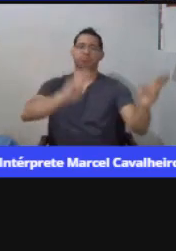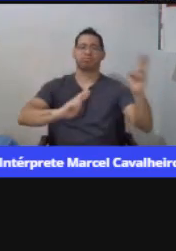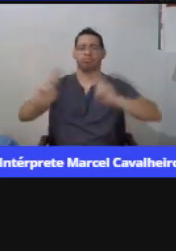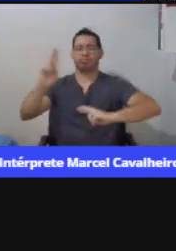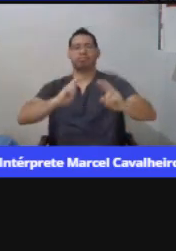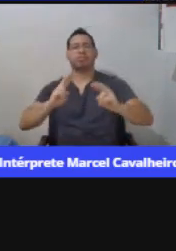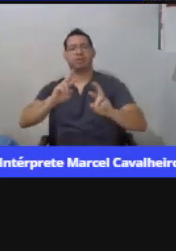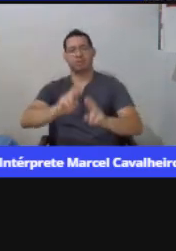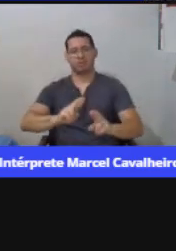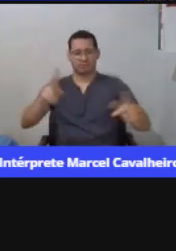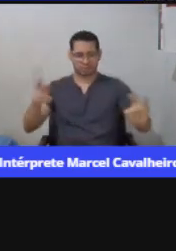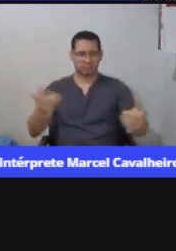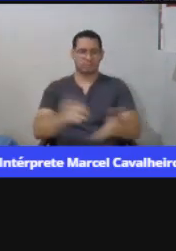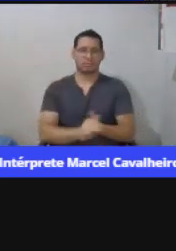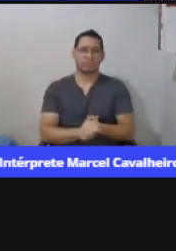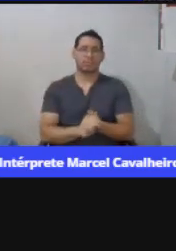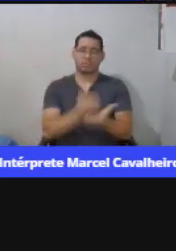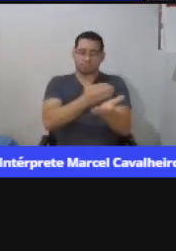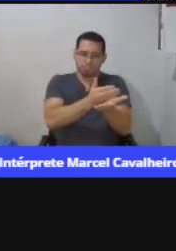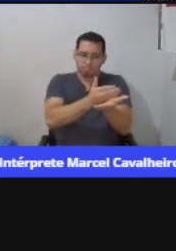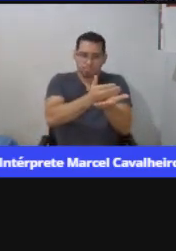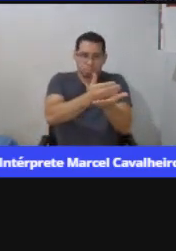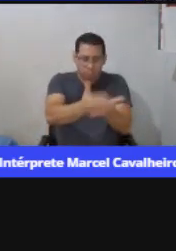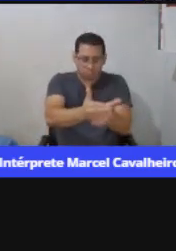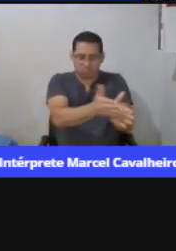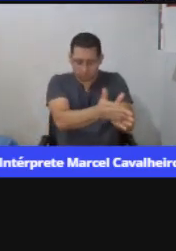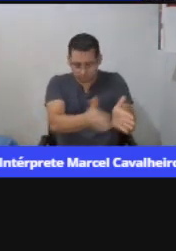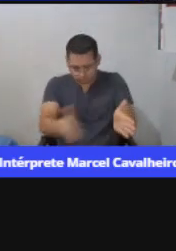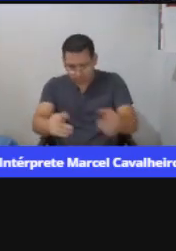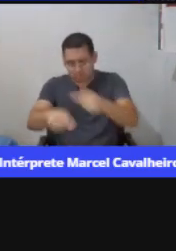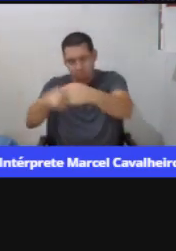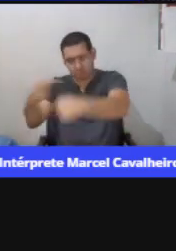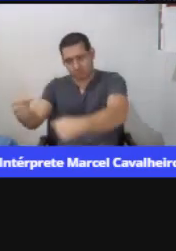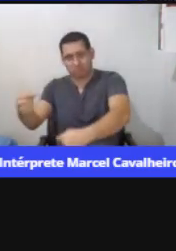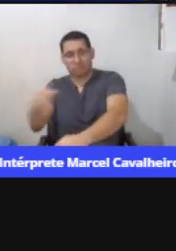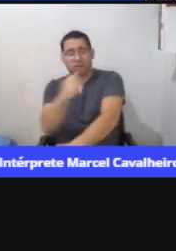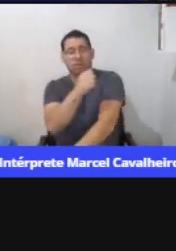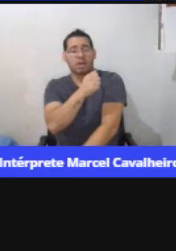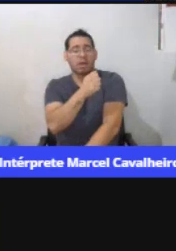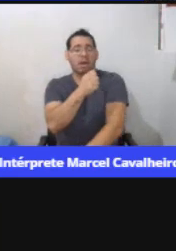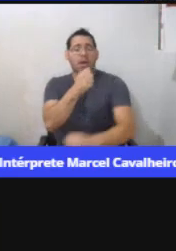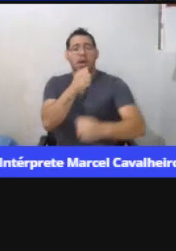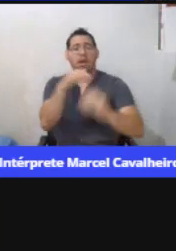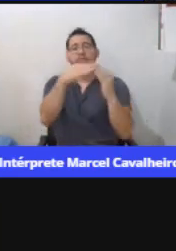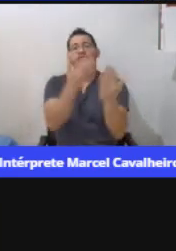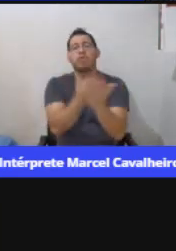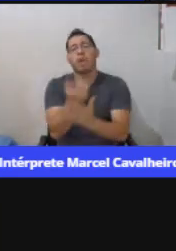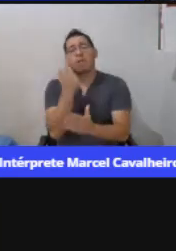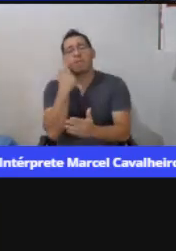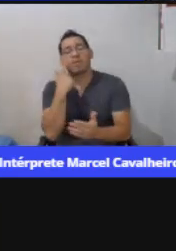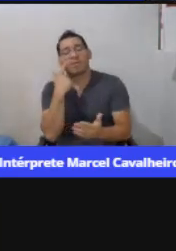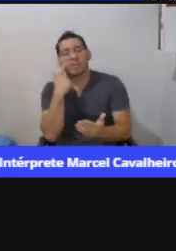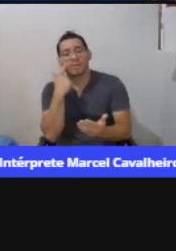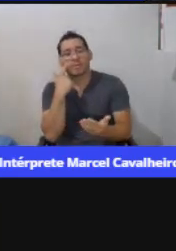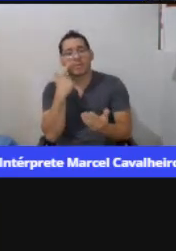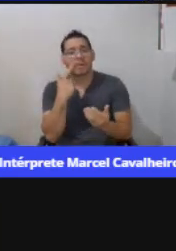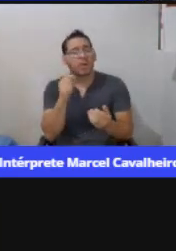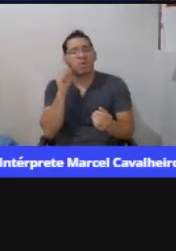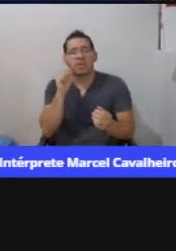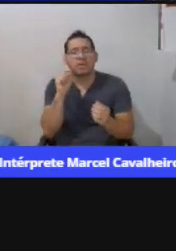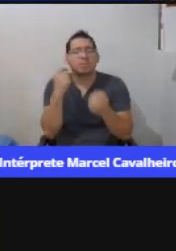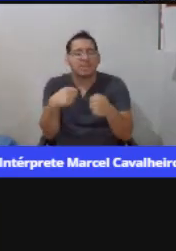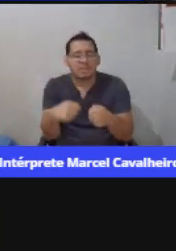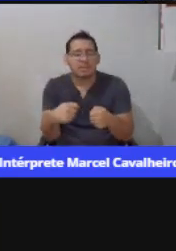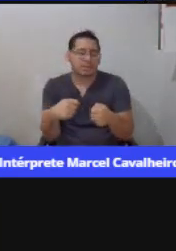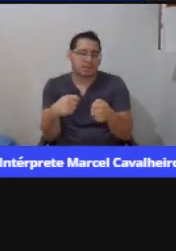A partir daí, a escola também ela vai ver quais são as ações para a recuperação da aprendizagem desses